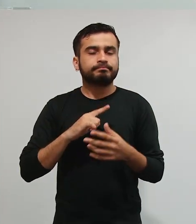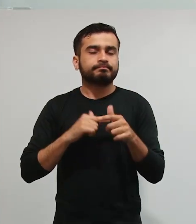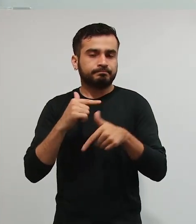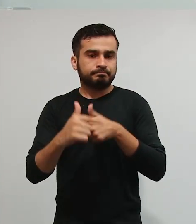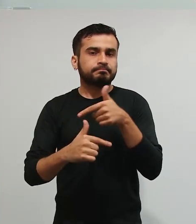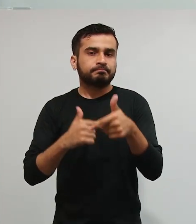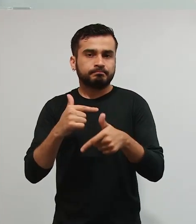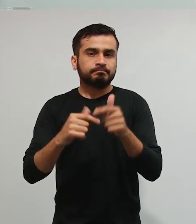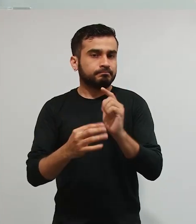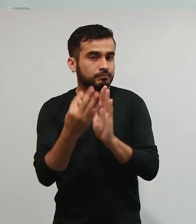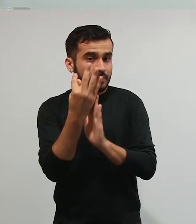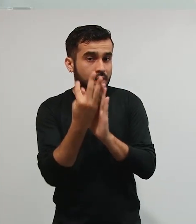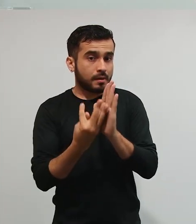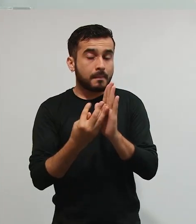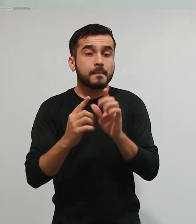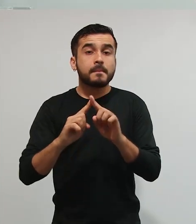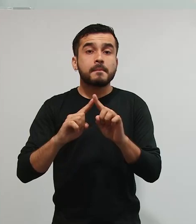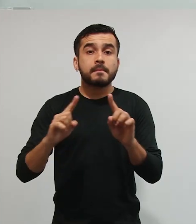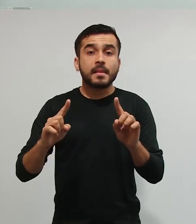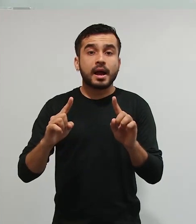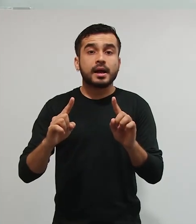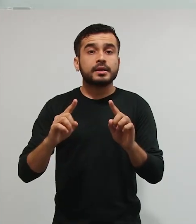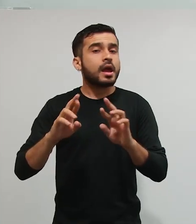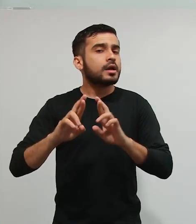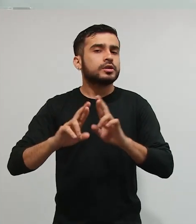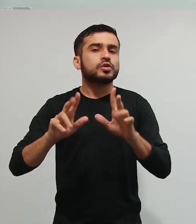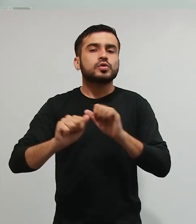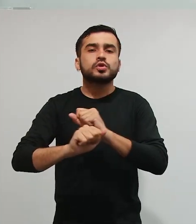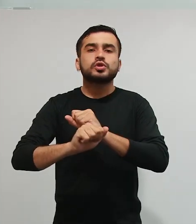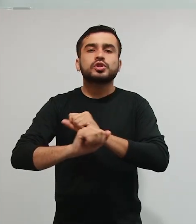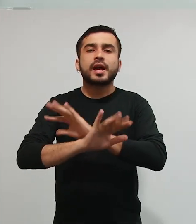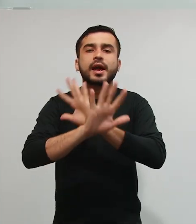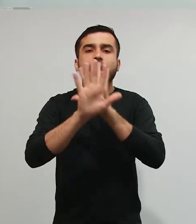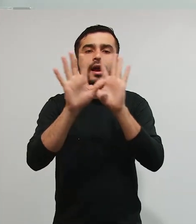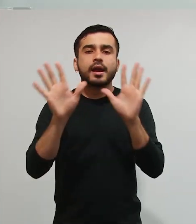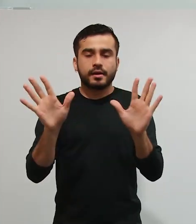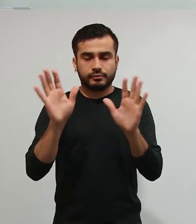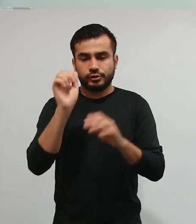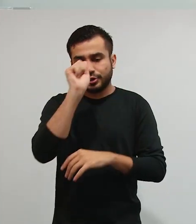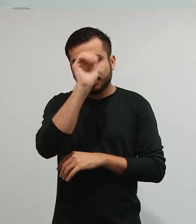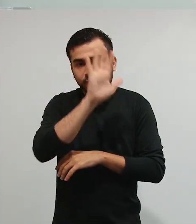viés trabalhado nesse texto, mas é um ponto mais generalista, porque você